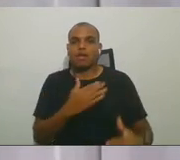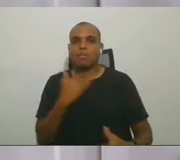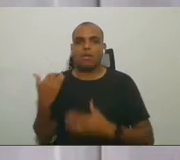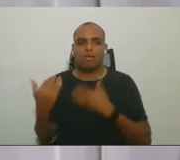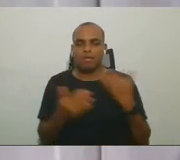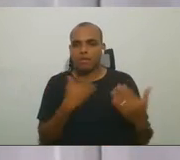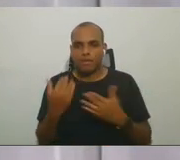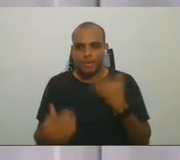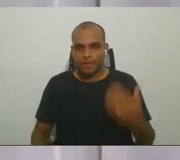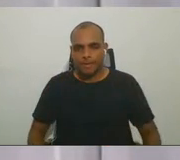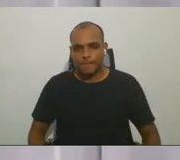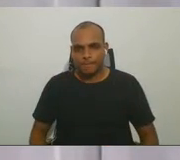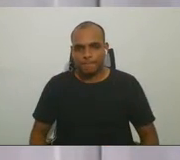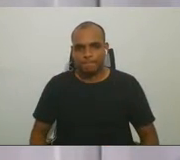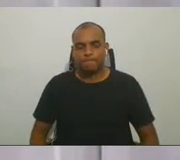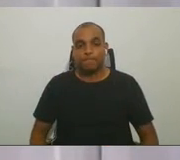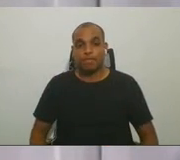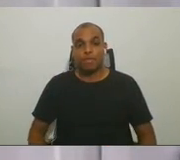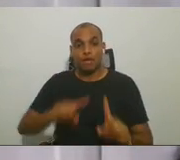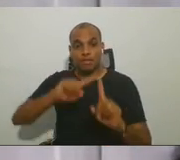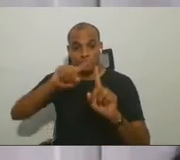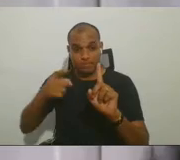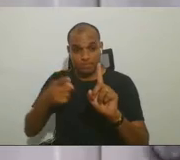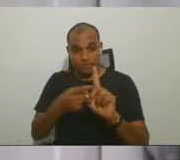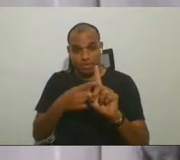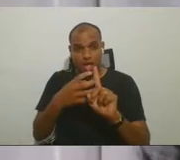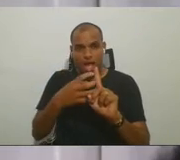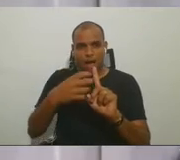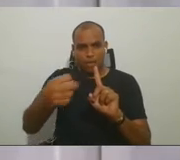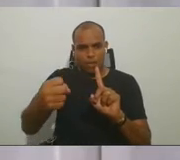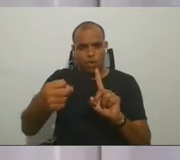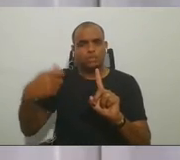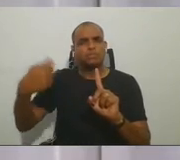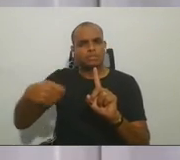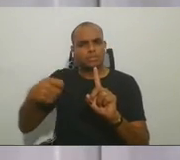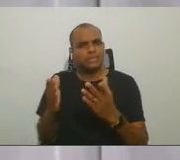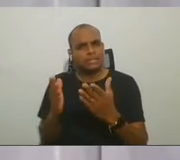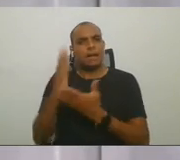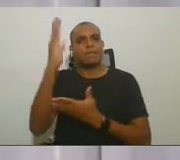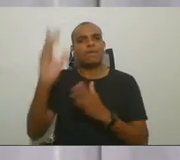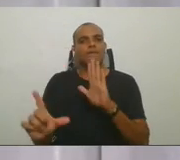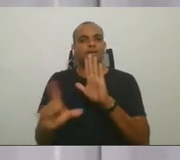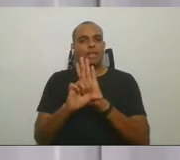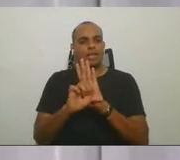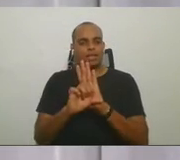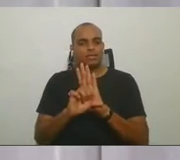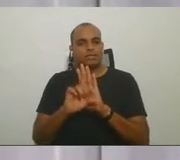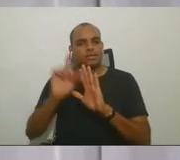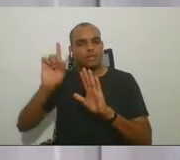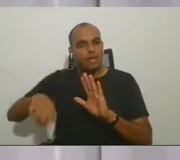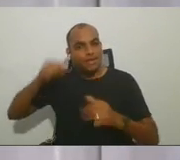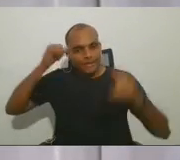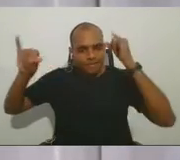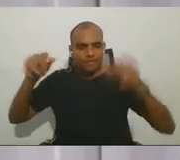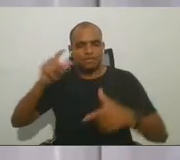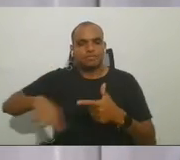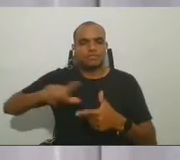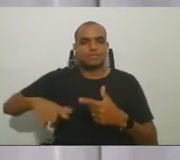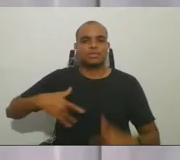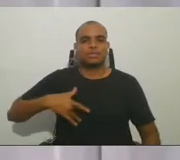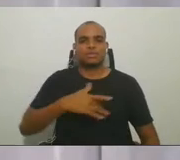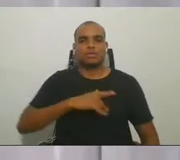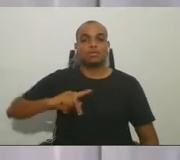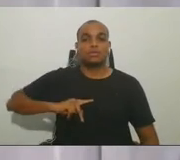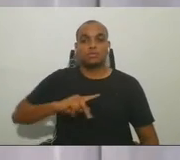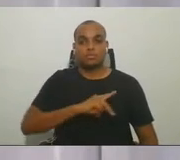Mas a legalização do aborto na nossa região não é só um problema de saúde pública. Em qualquer caso, uma questão